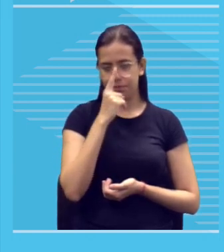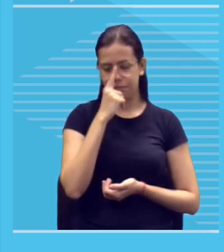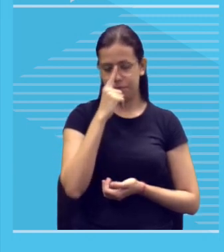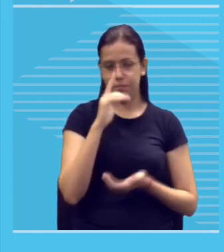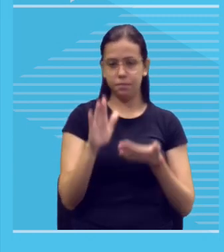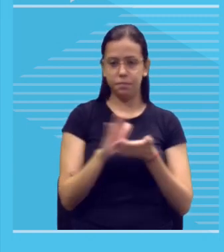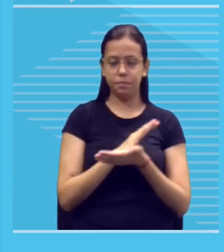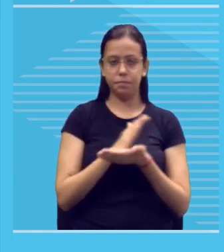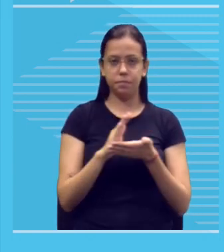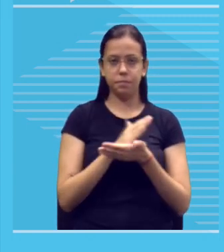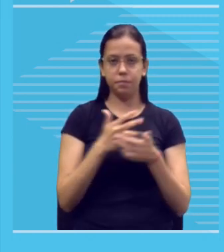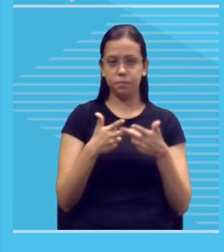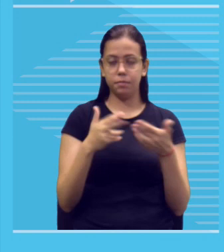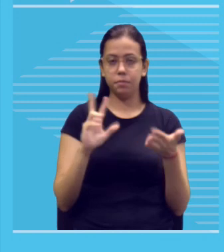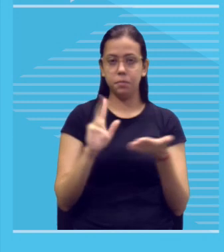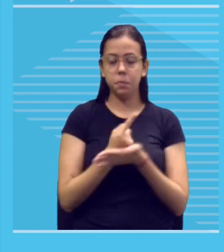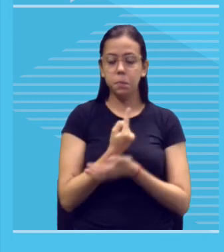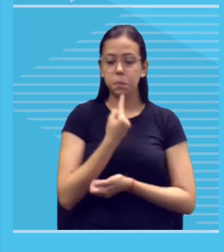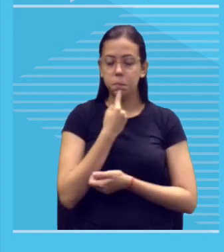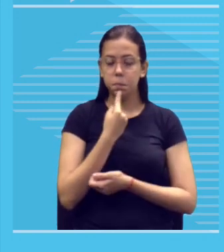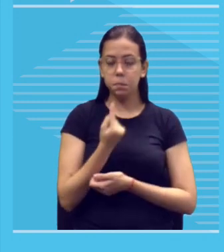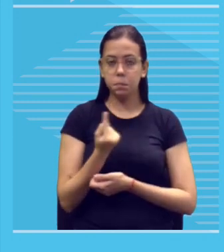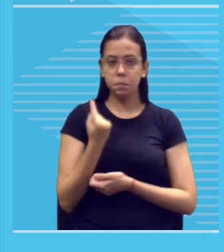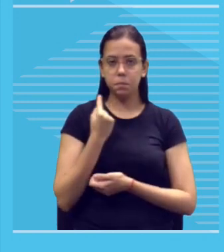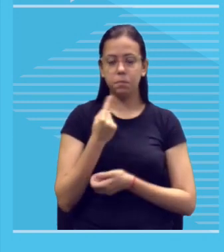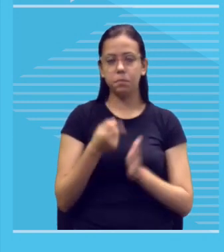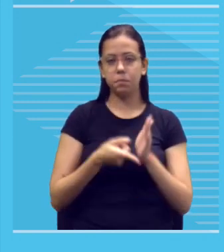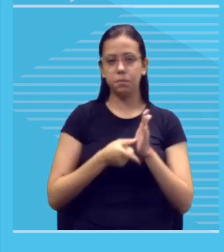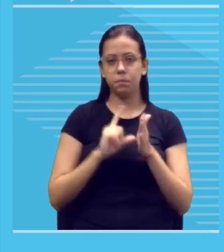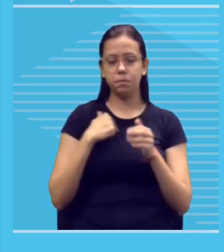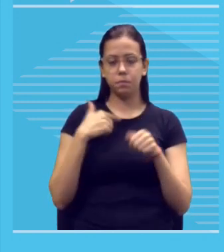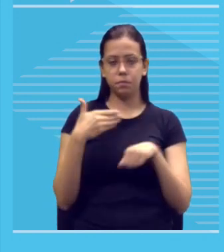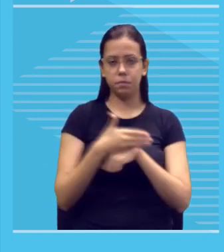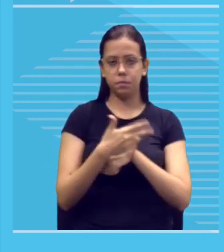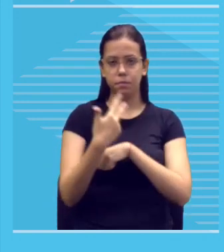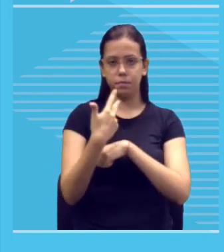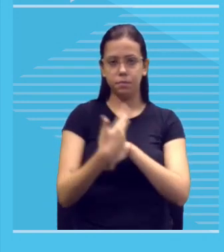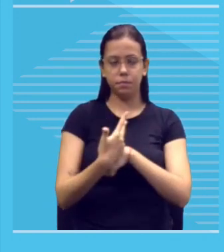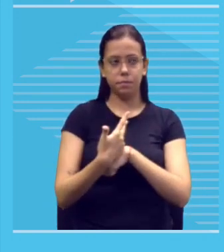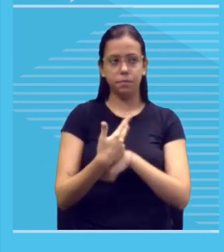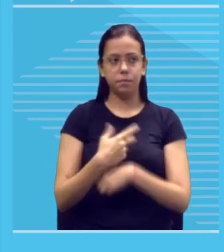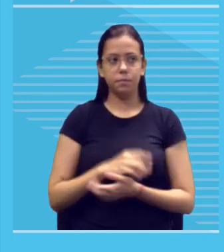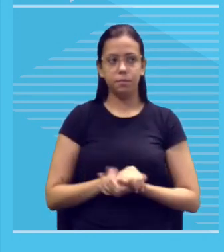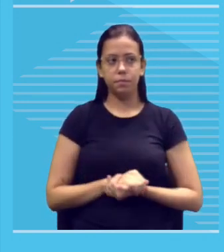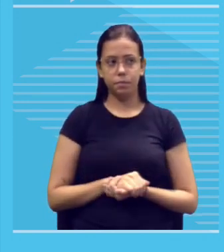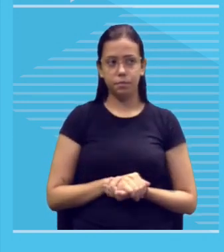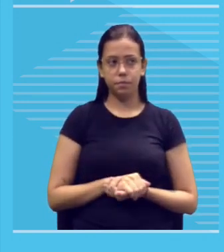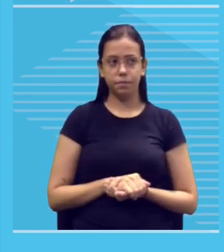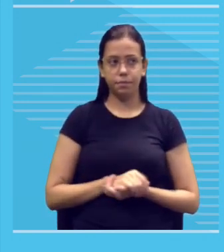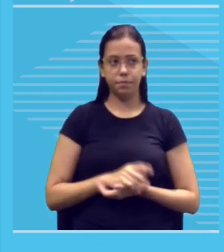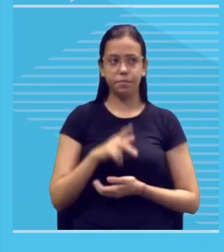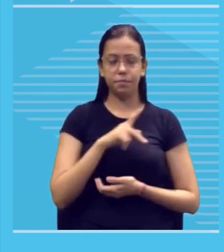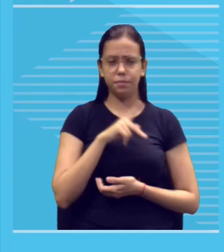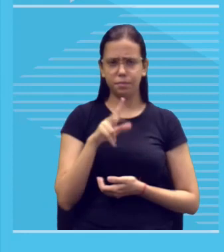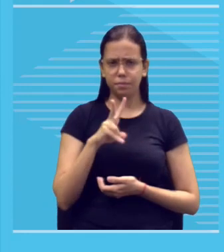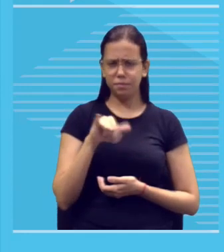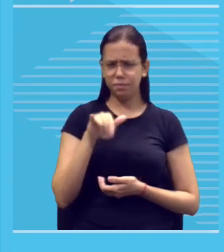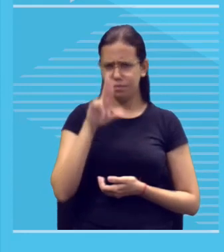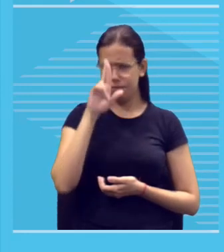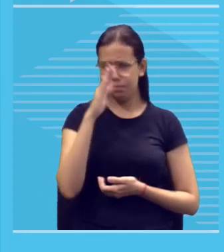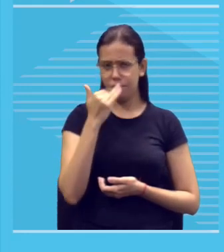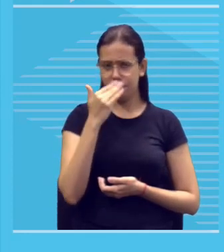aconteceu agora pouco antes de eu entrar aqui no estúdio professor o senhor vai almoçar